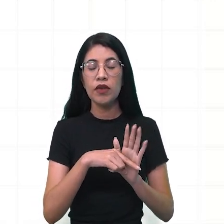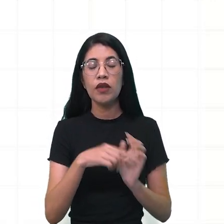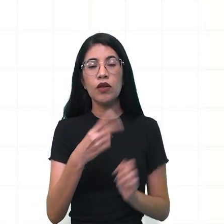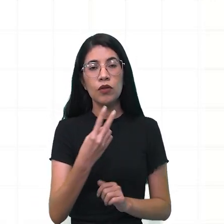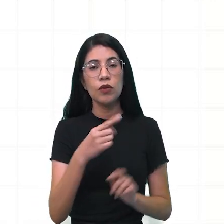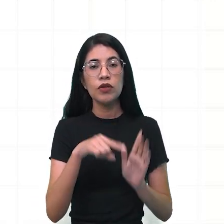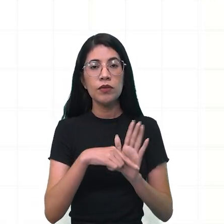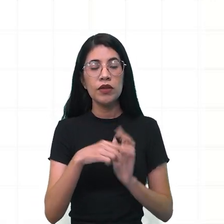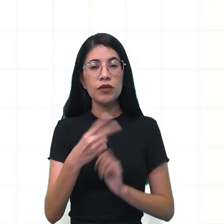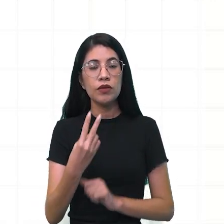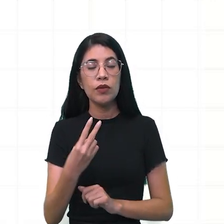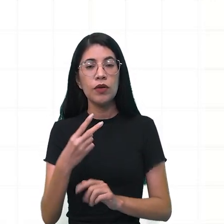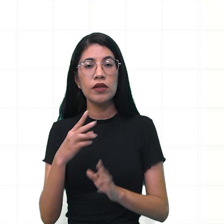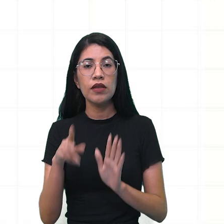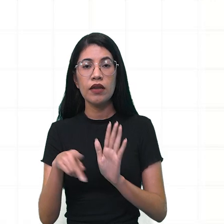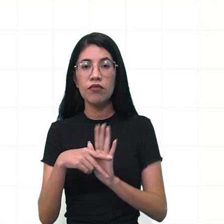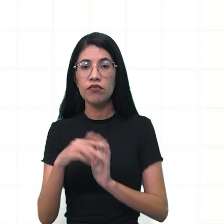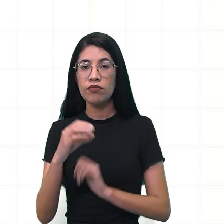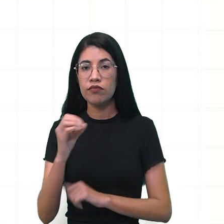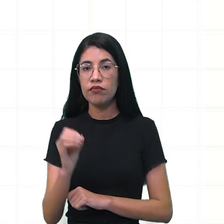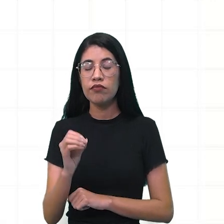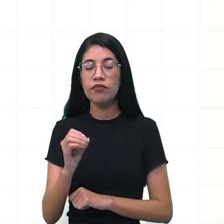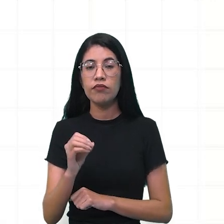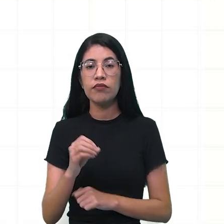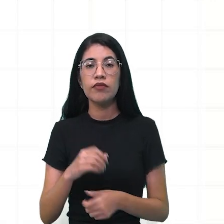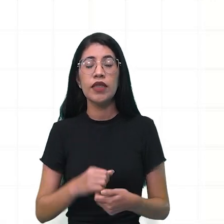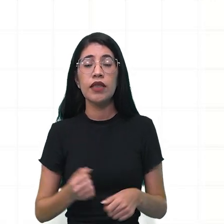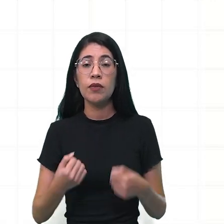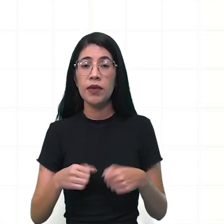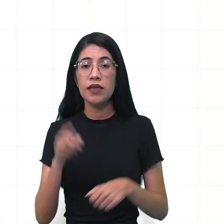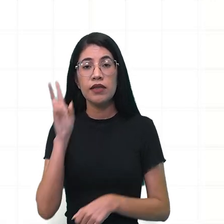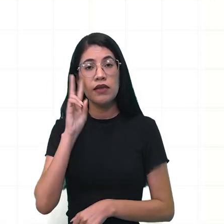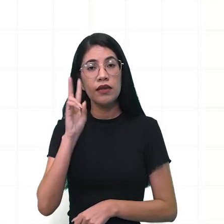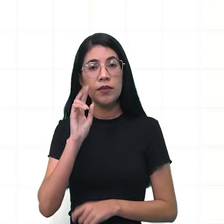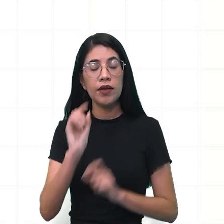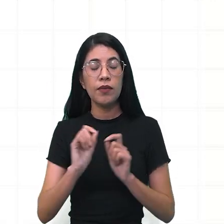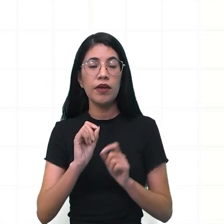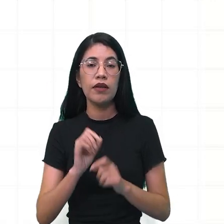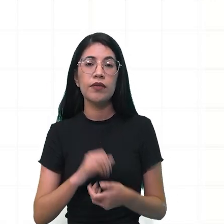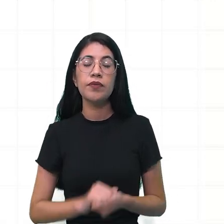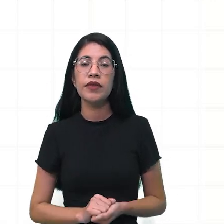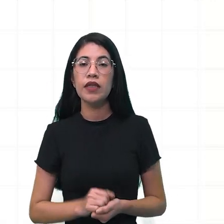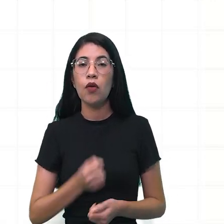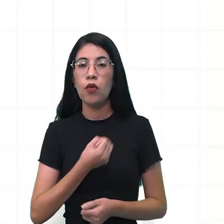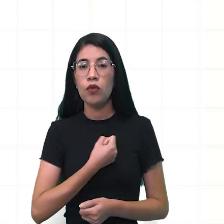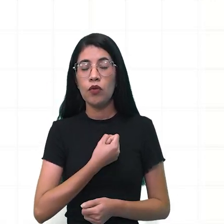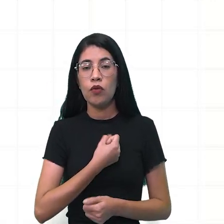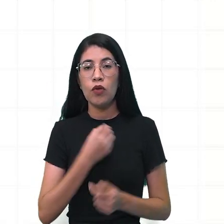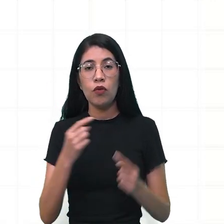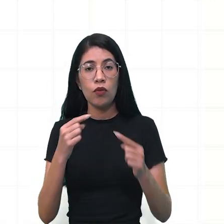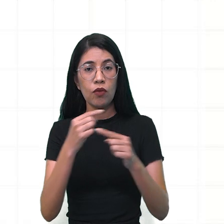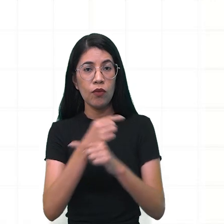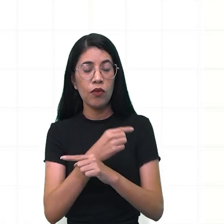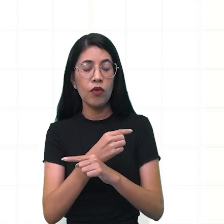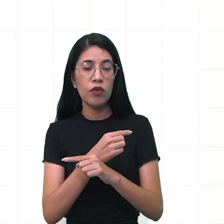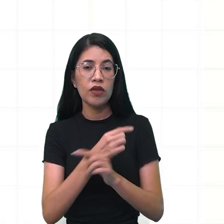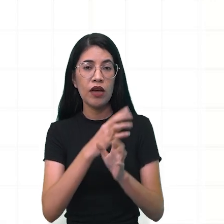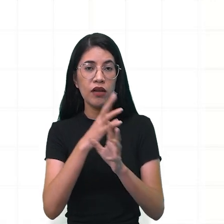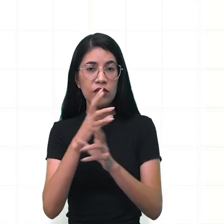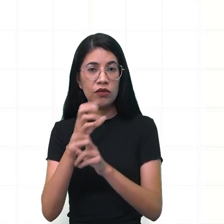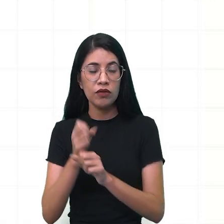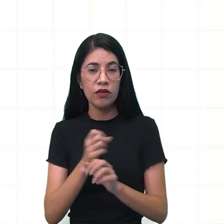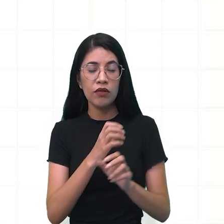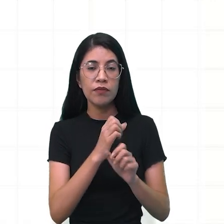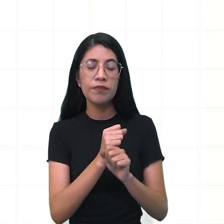o que acontece? Dá 0. Então, não esqueçam que o número oposto somado, que o número somado